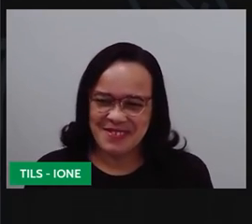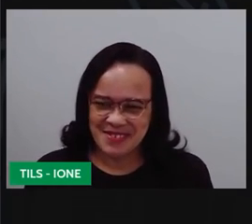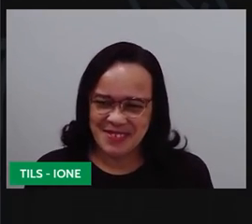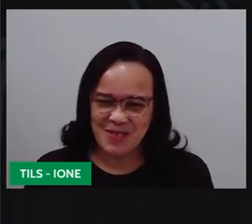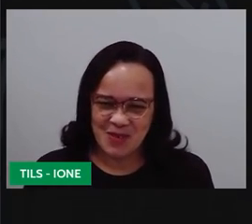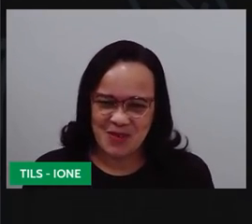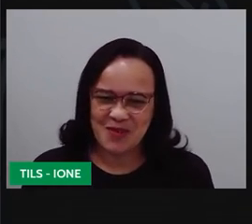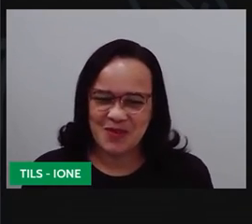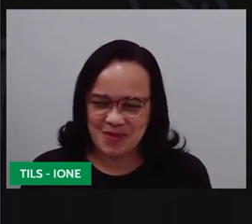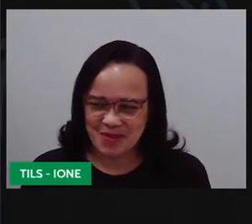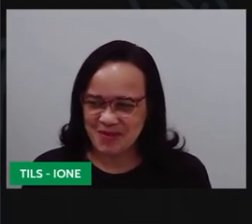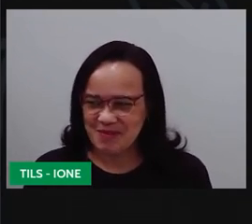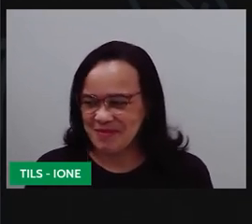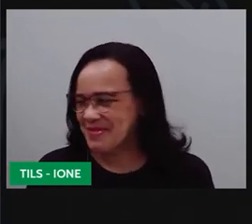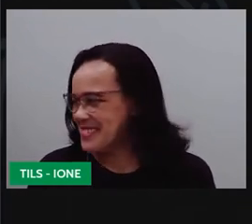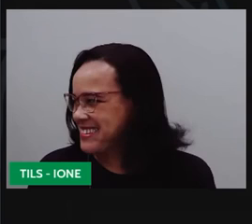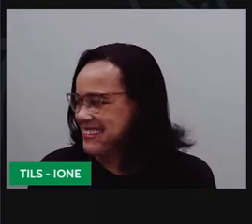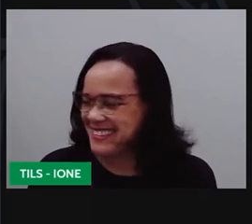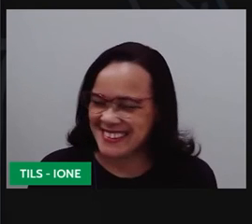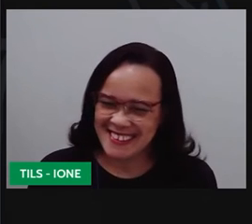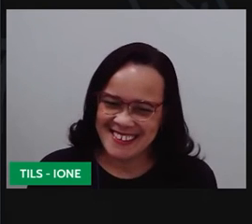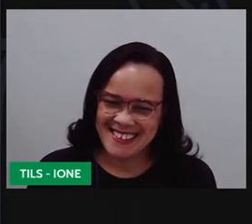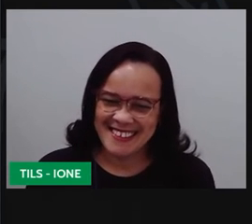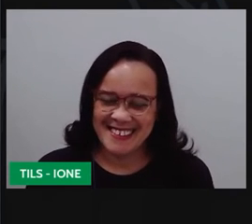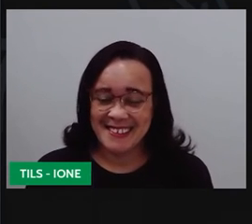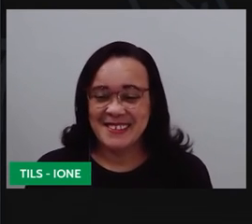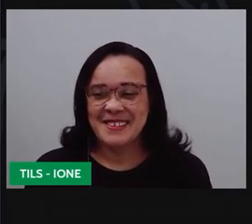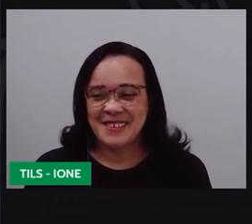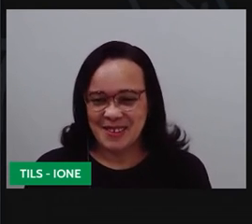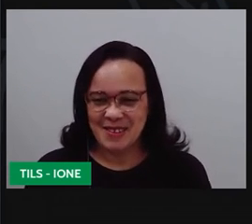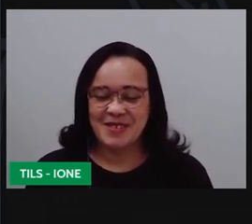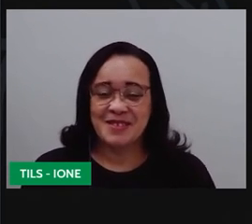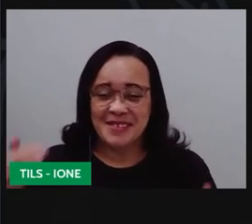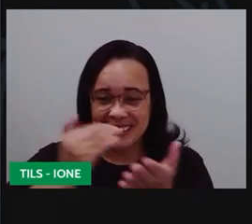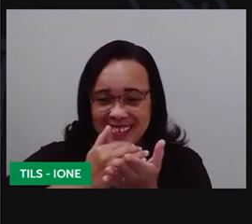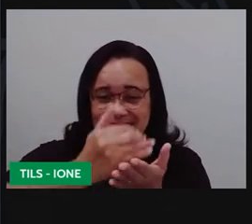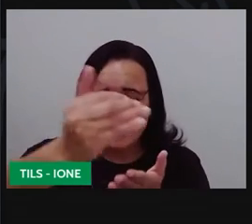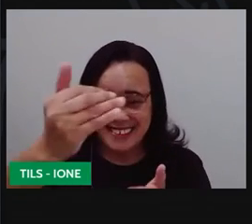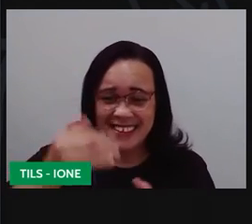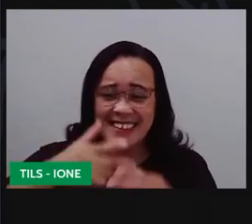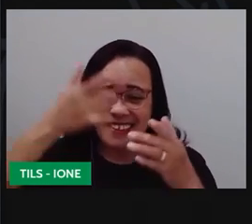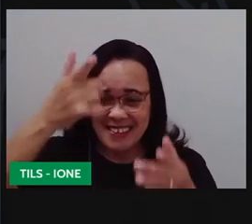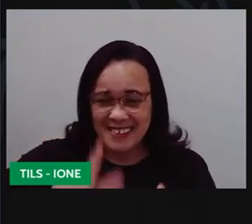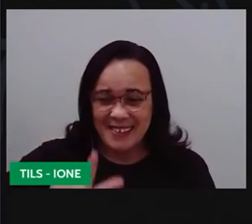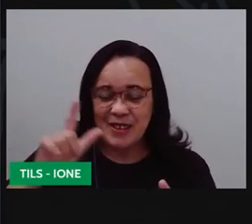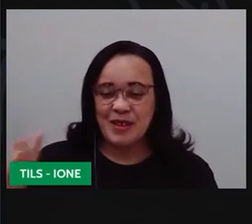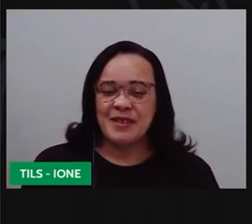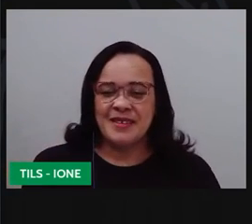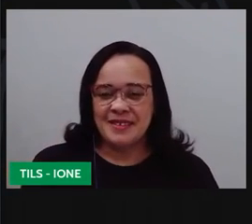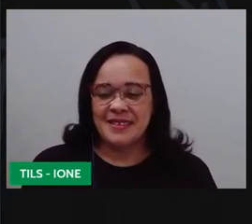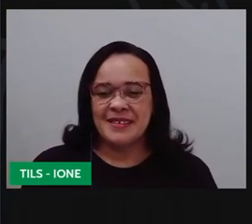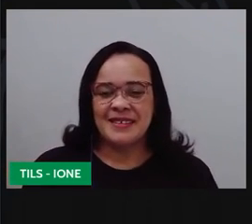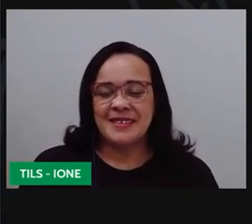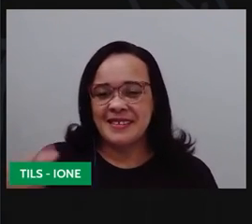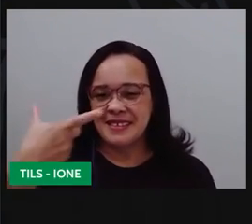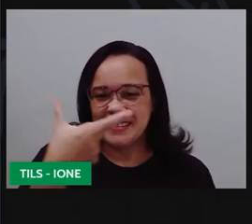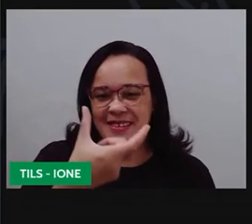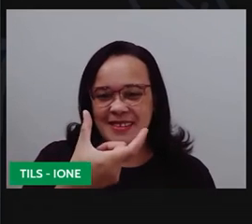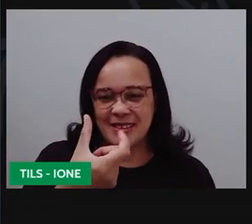aqui a gente aprende também fazer conta já para mim fazer tudo próxima continha né Vamos lá